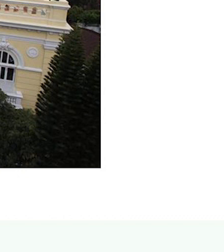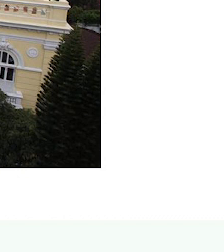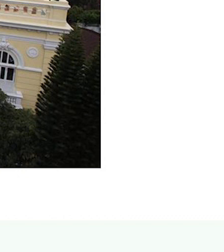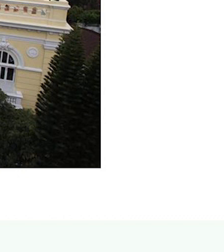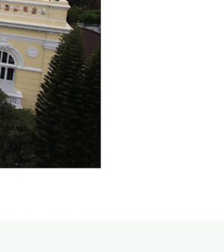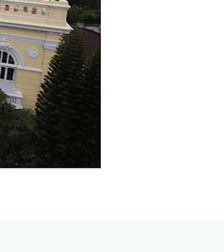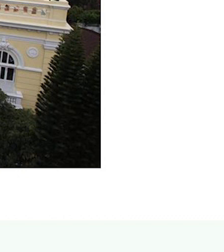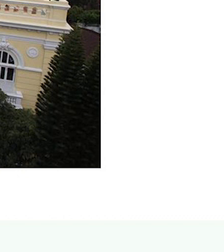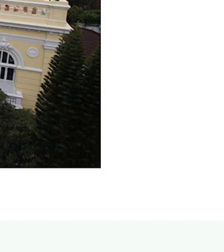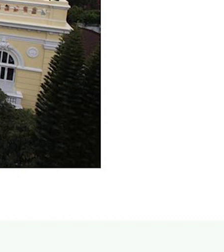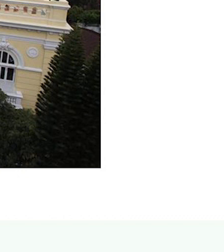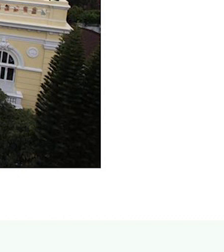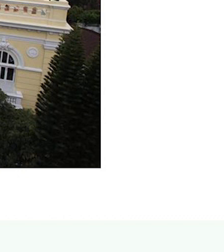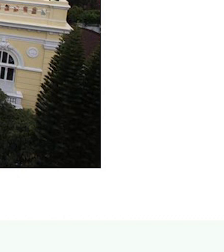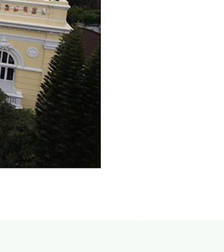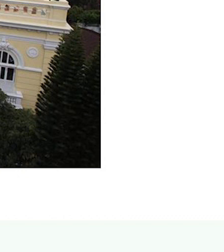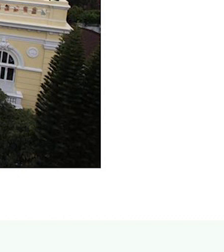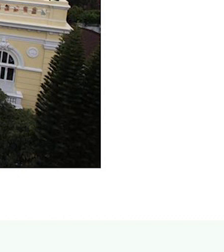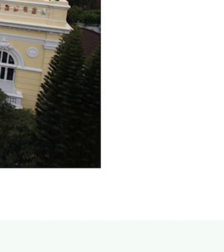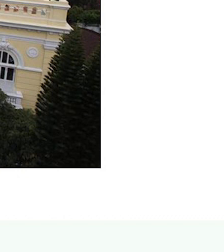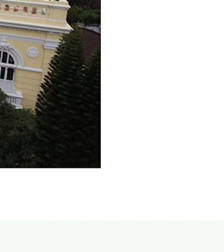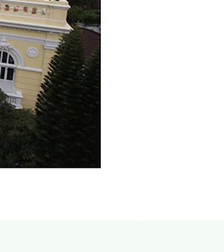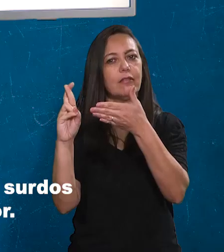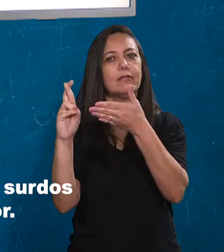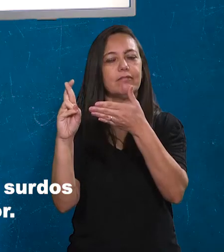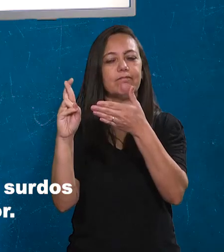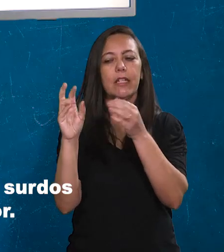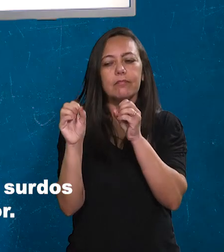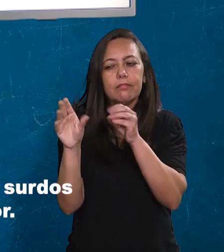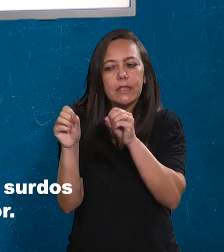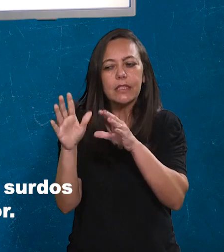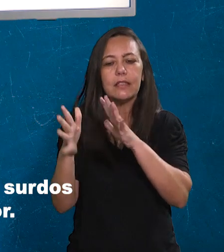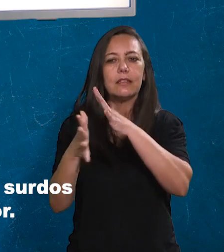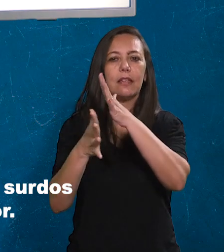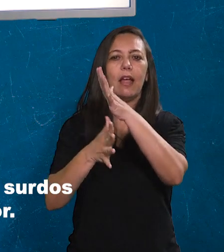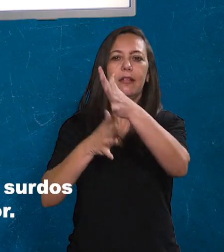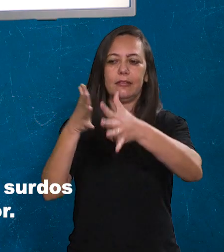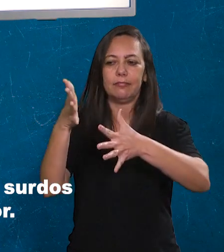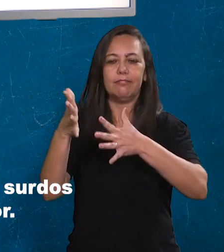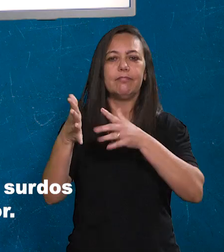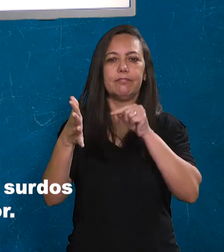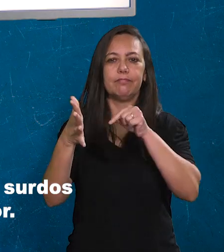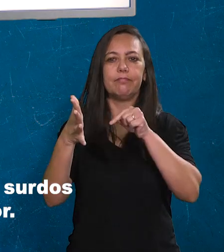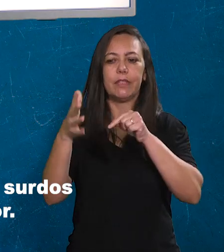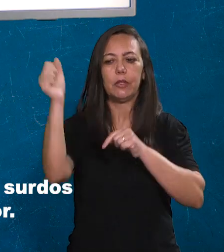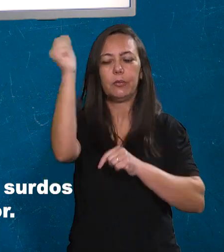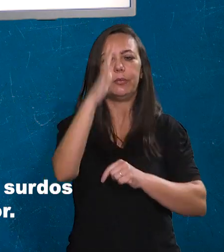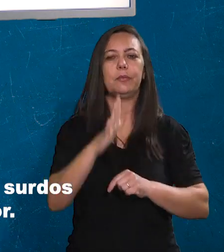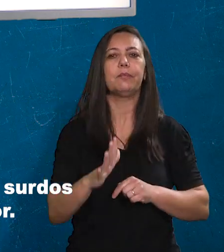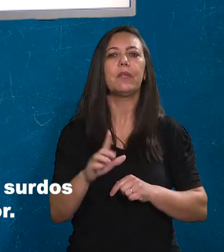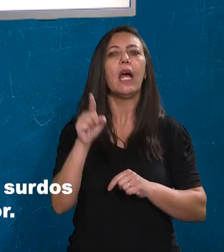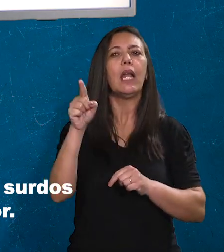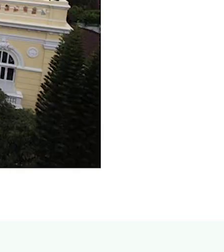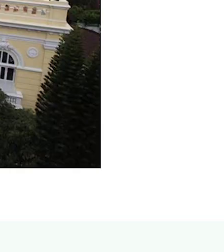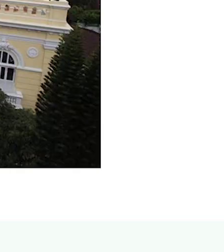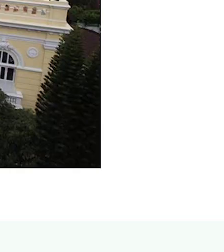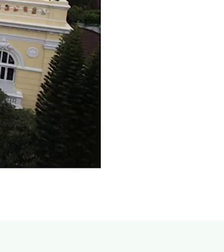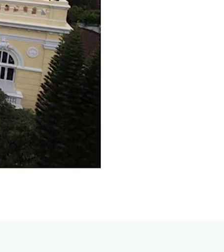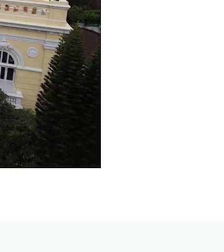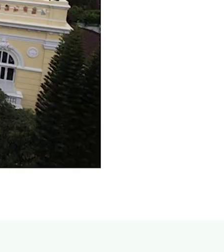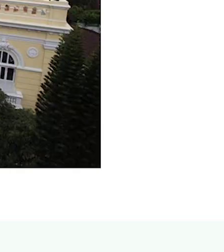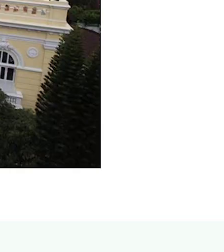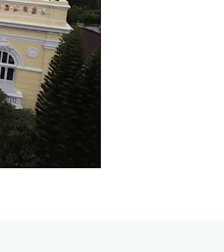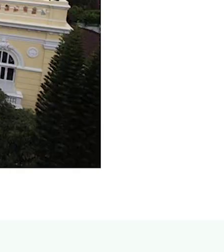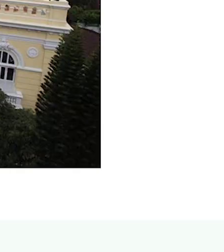grande referência para o ensino da Libras no Brasil, porque lá estudam vários surdos,